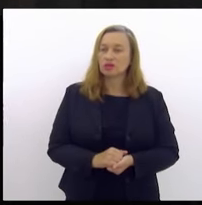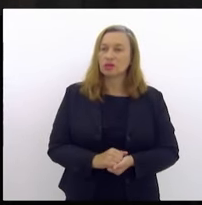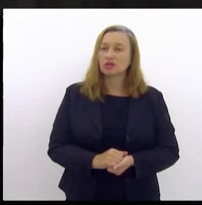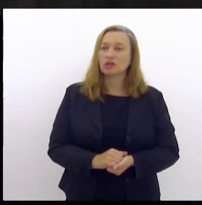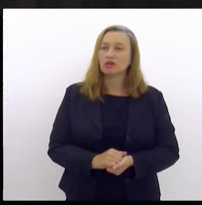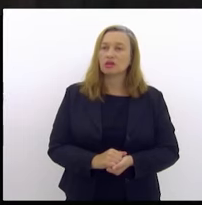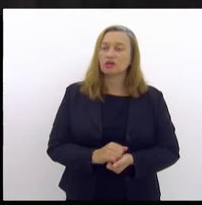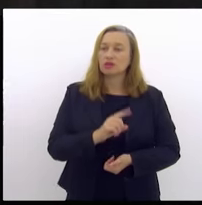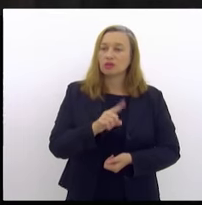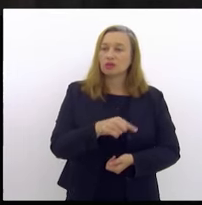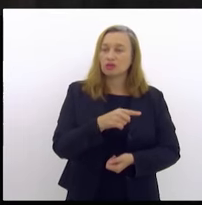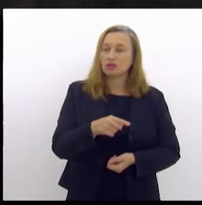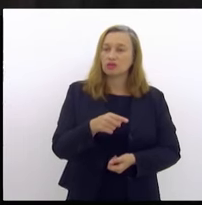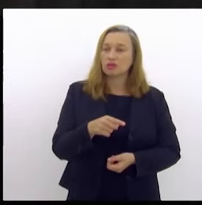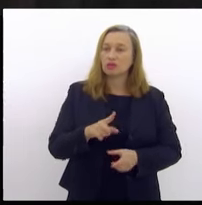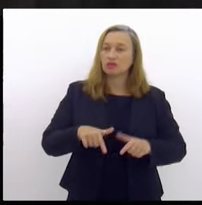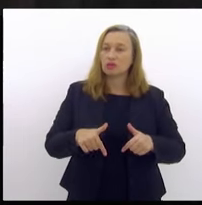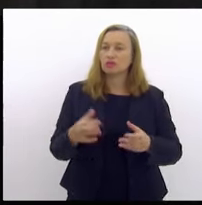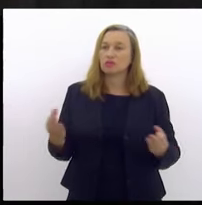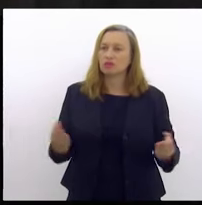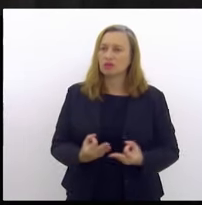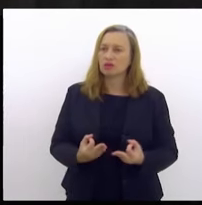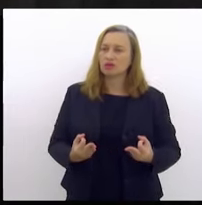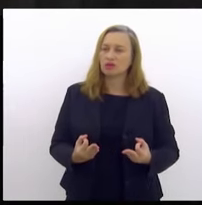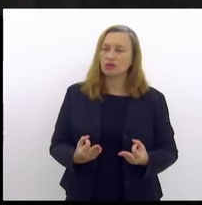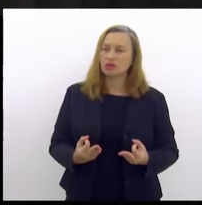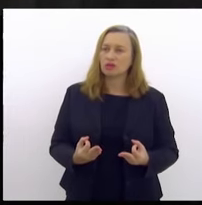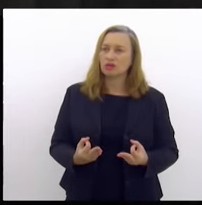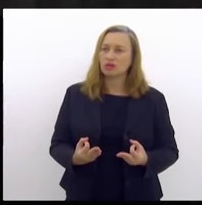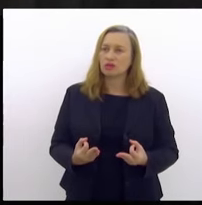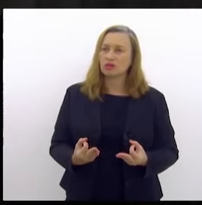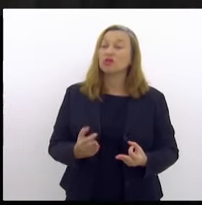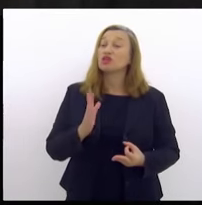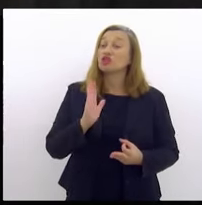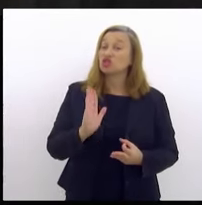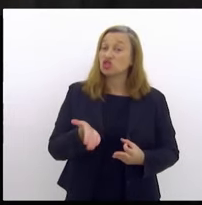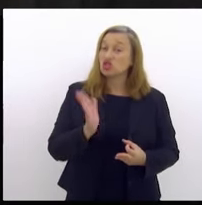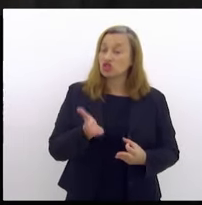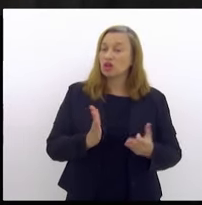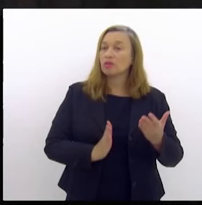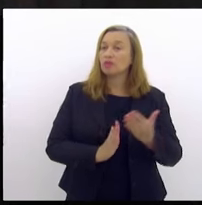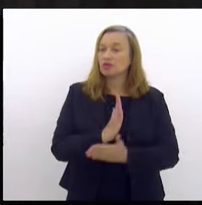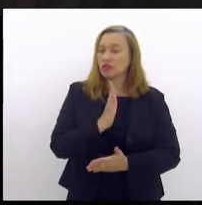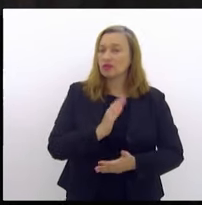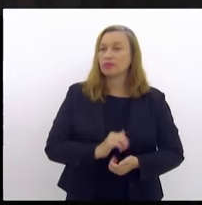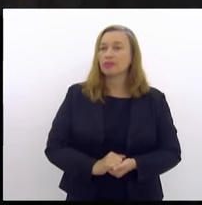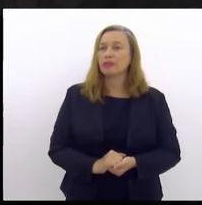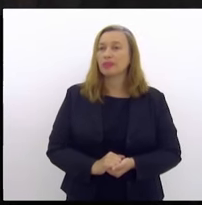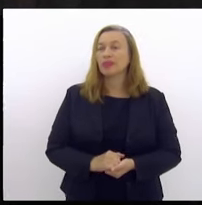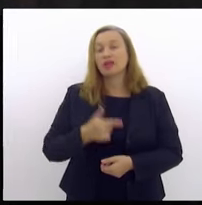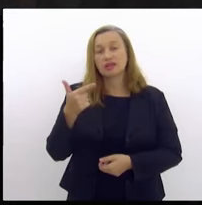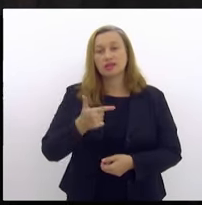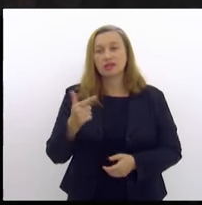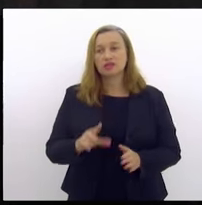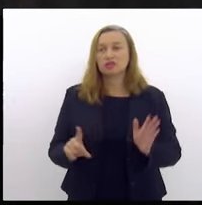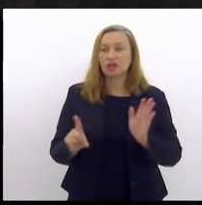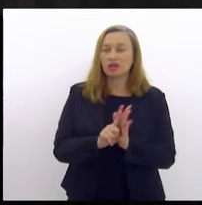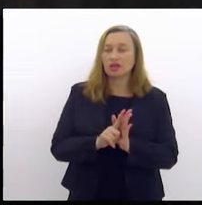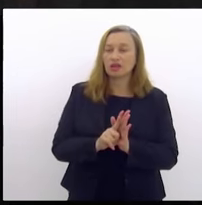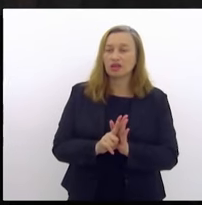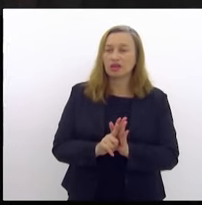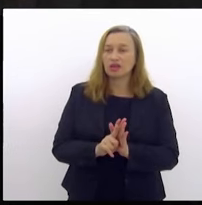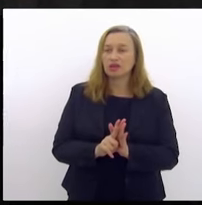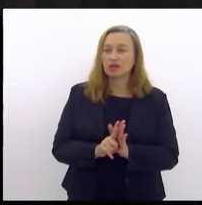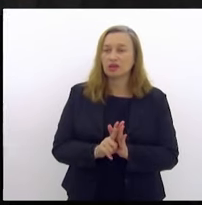reputa-se ato jurídico perfeito o já consumado, segundo a lei vigente,